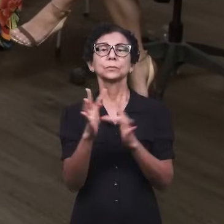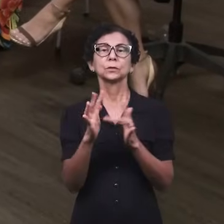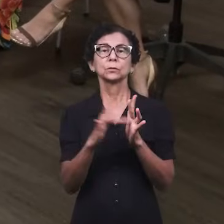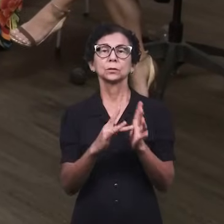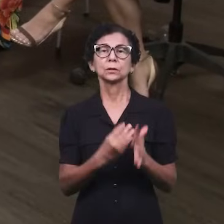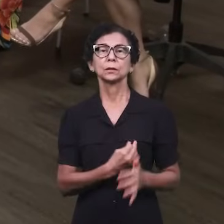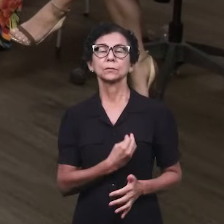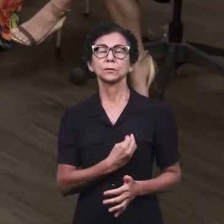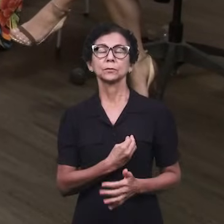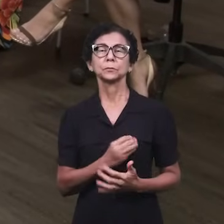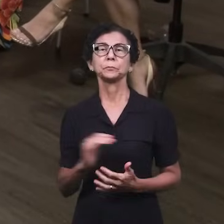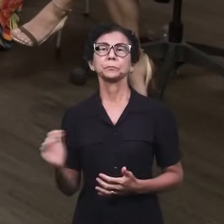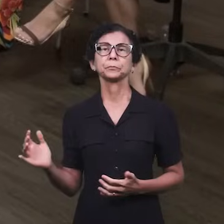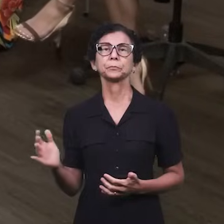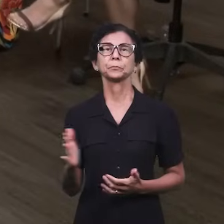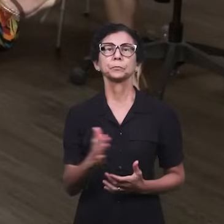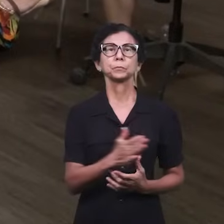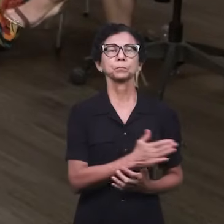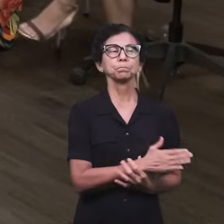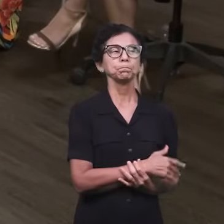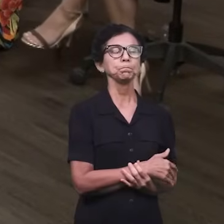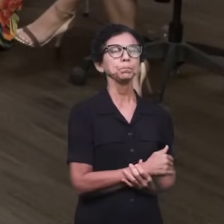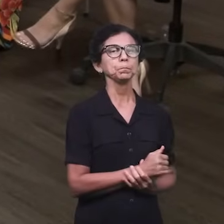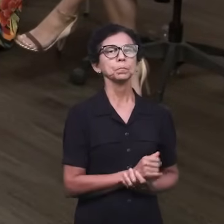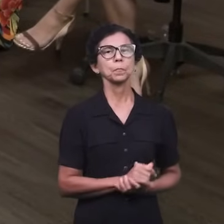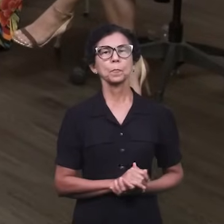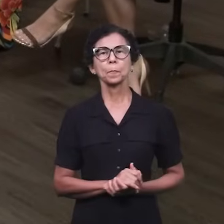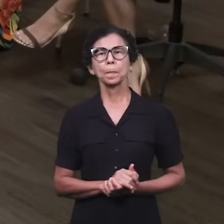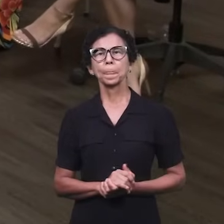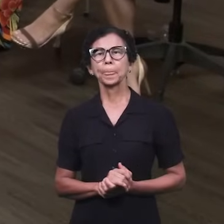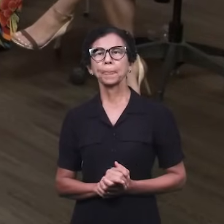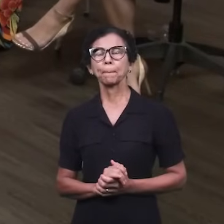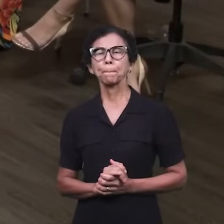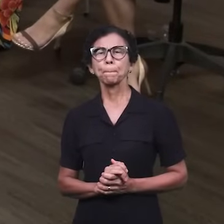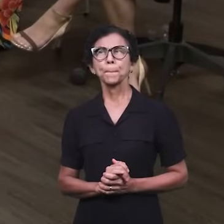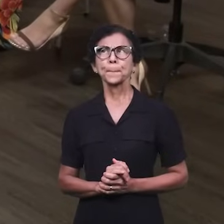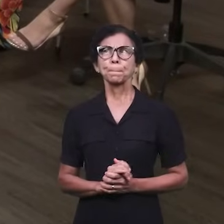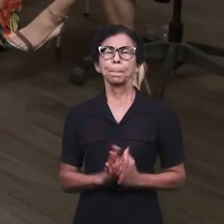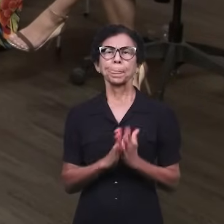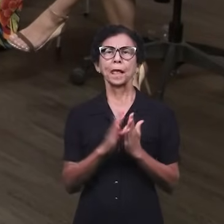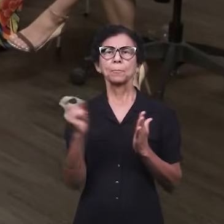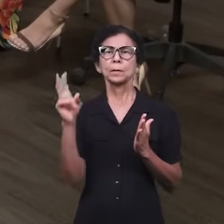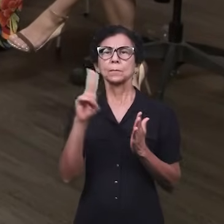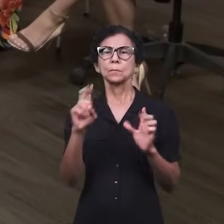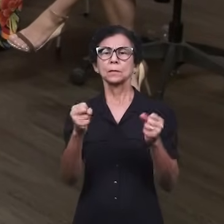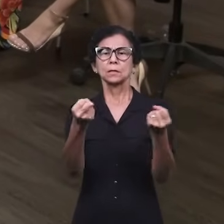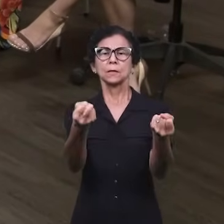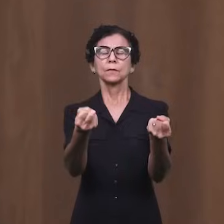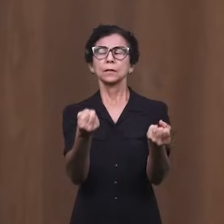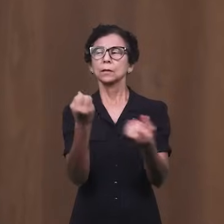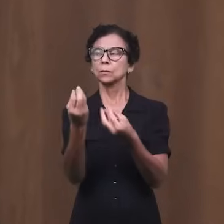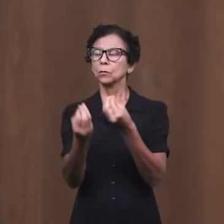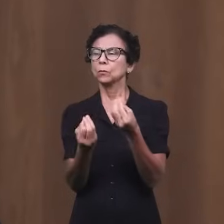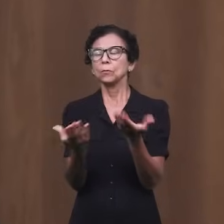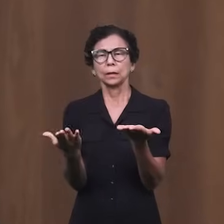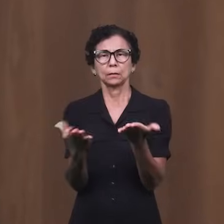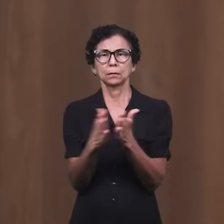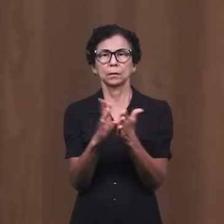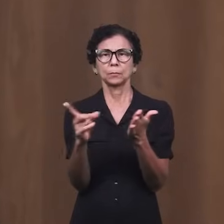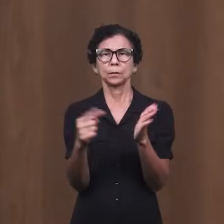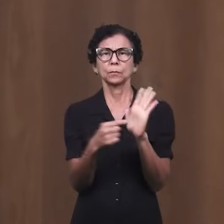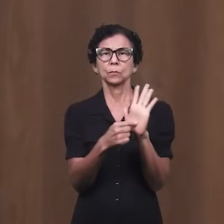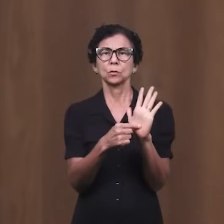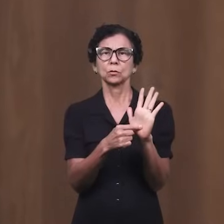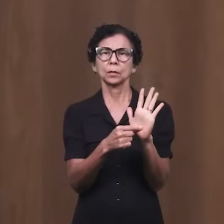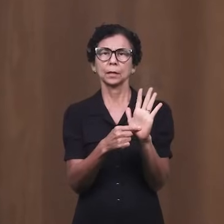Amém tem um exemplo muito bom na palavra Como que você usa a palavra como arma porque a Bíblia diz o seguinte guardei A Tua